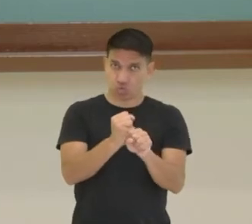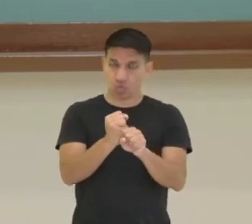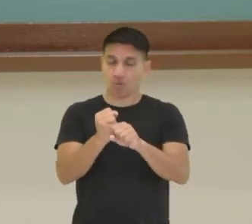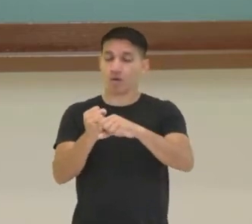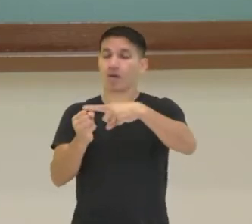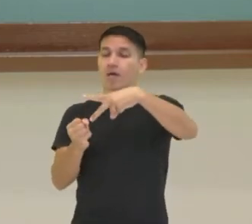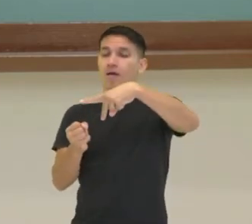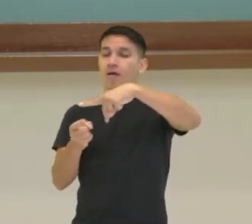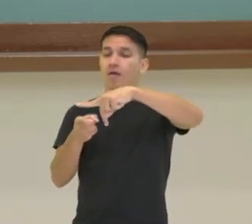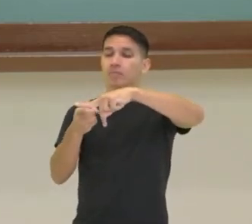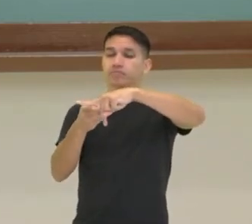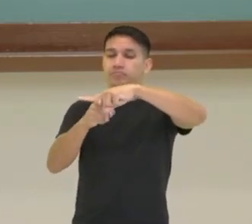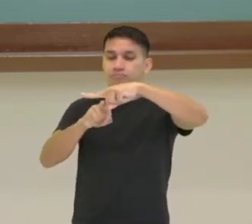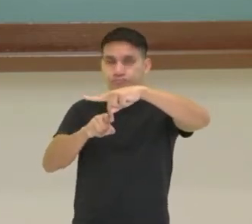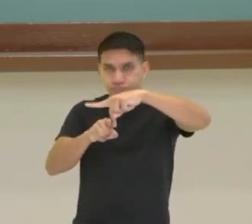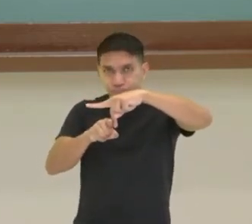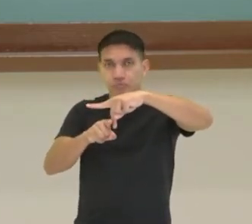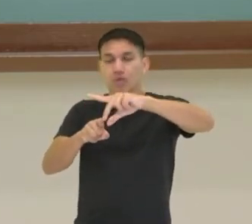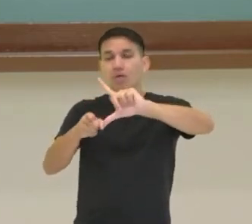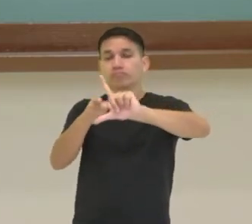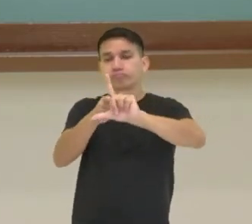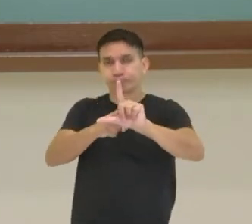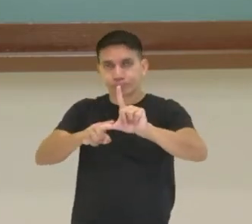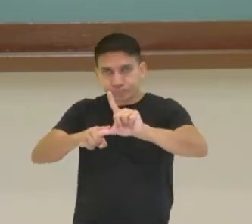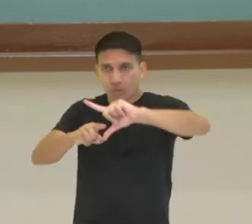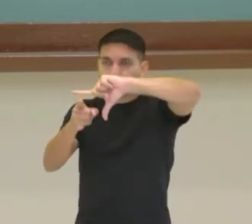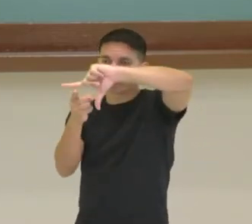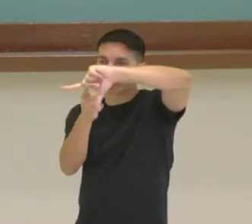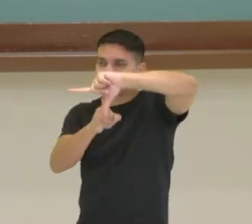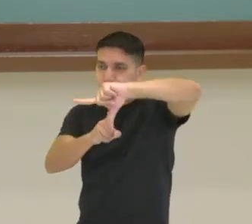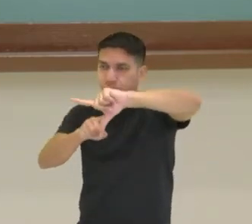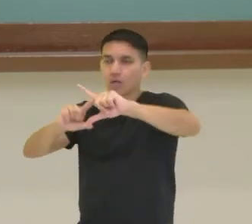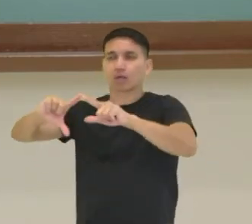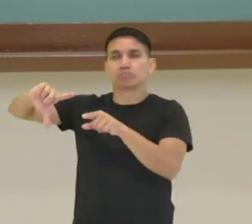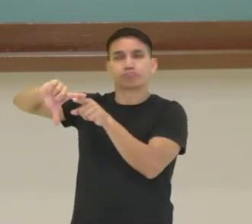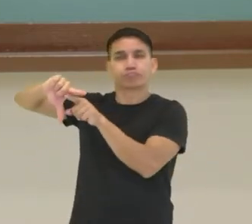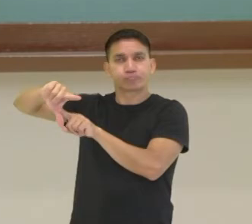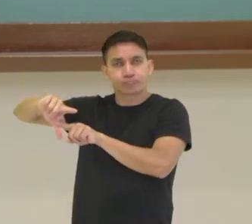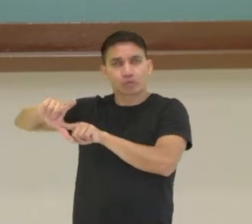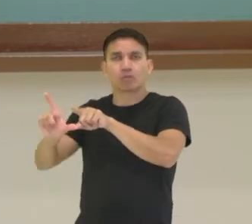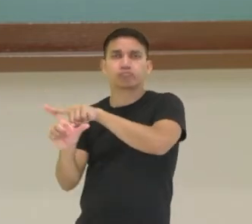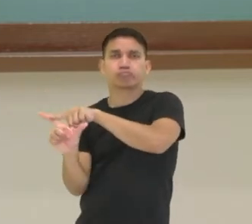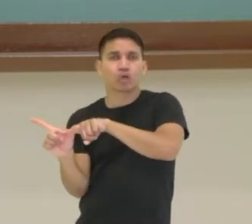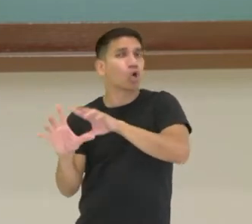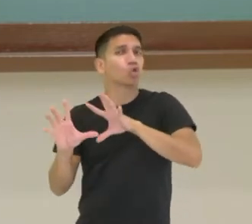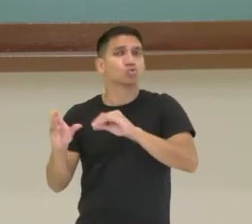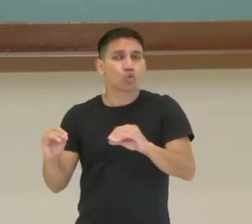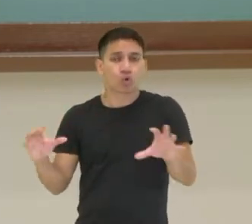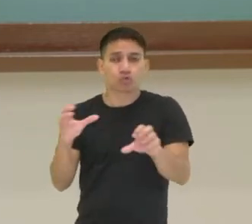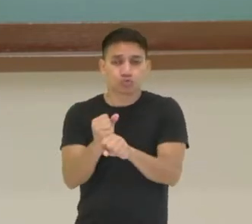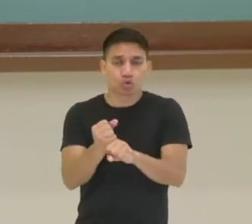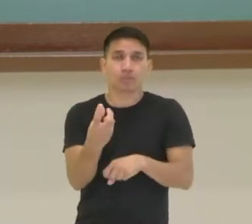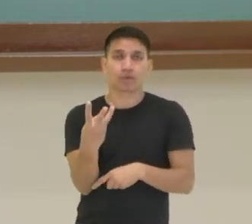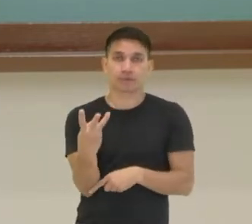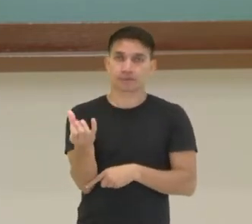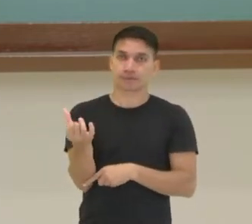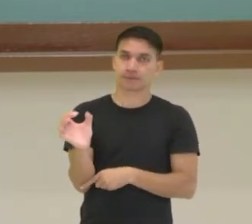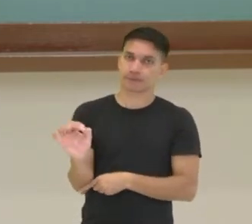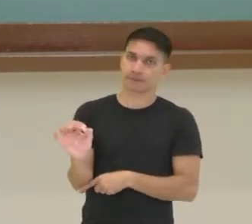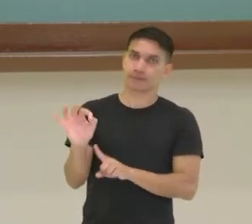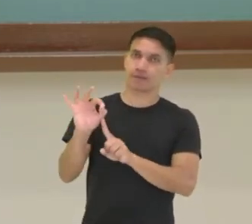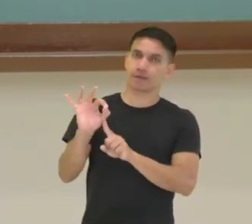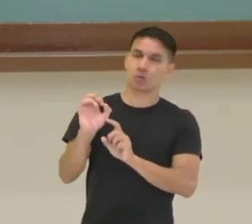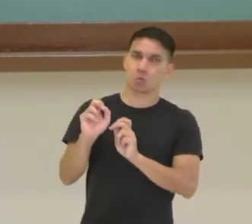graus. Então, isso não é uma exclusividade do trapézio. Todos os quadriláteros, a soma dos ângulos internos é